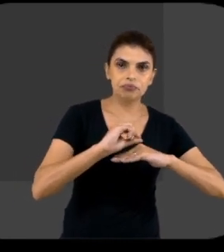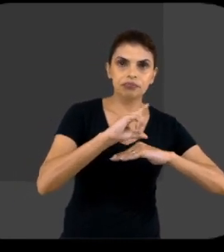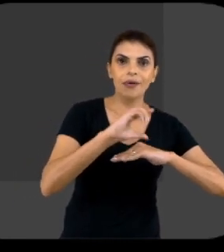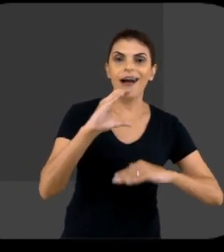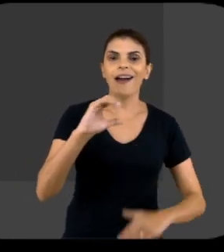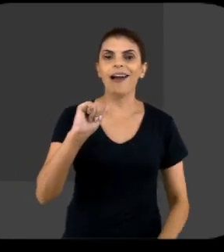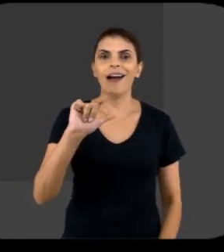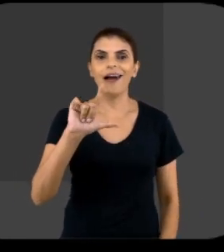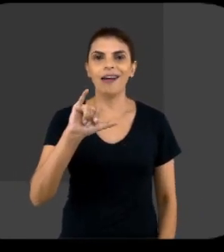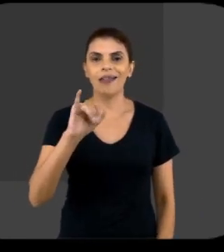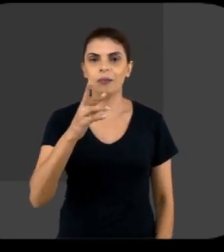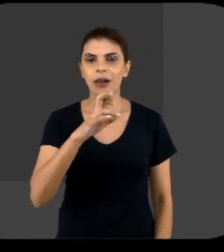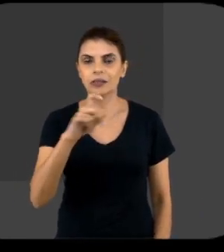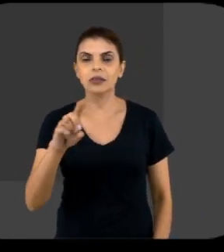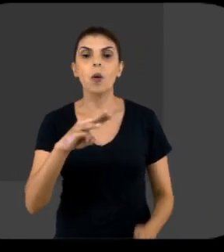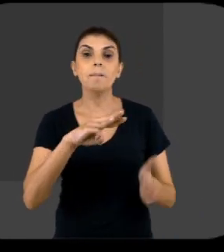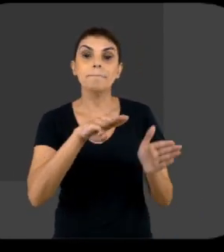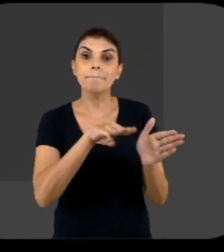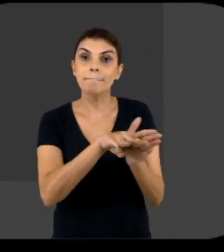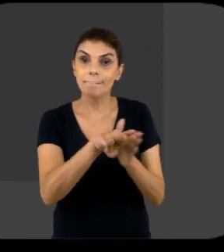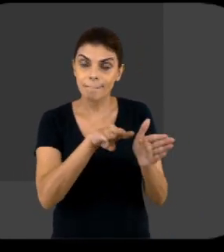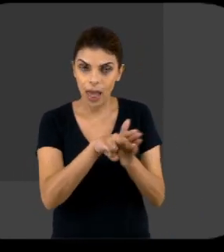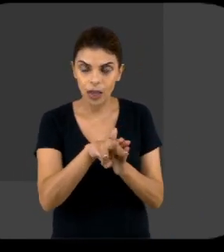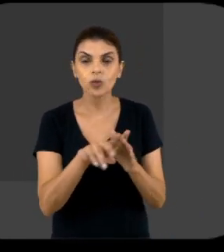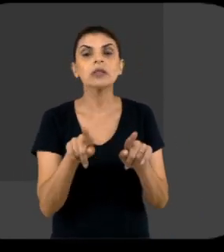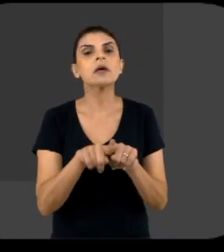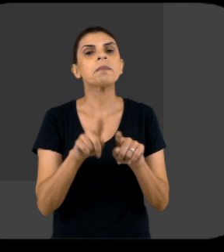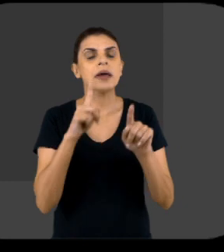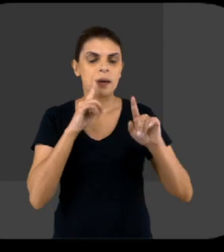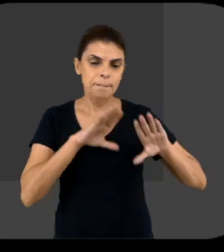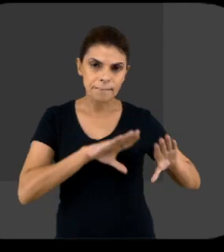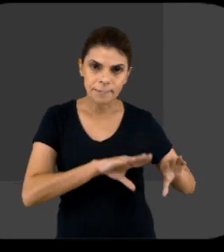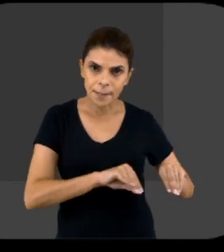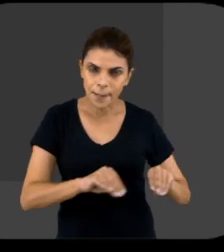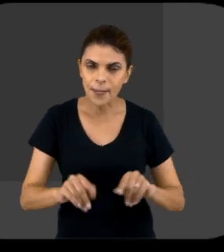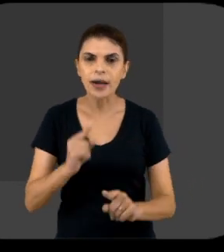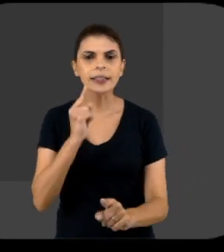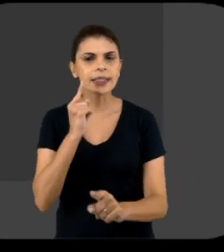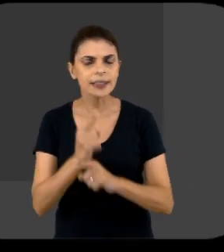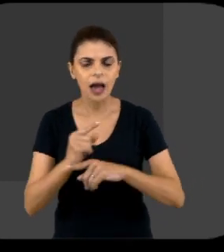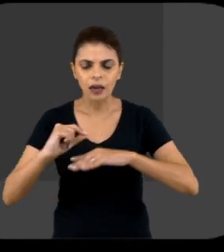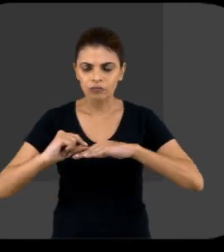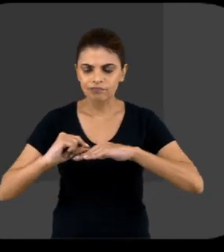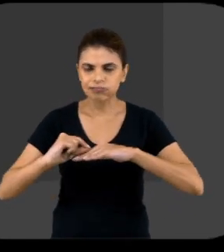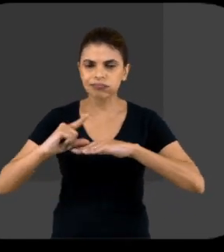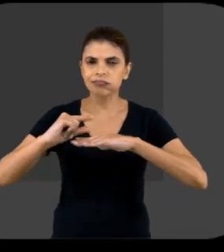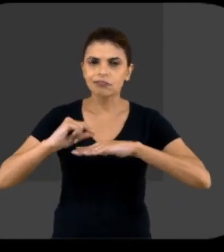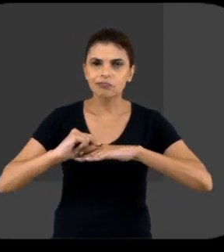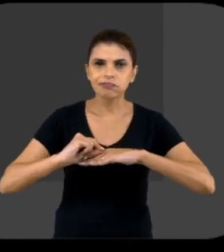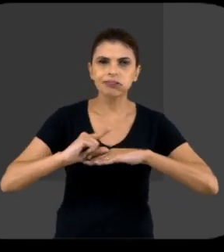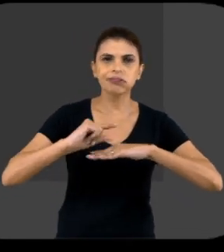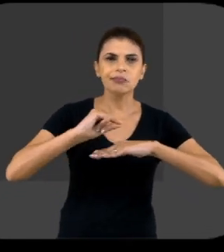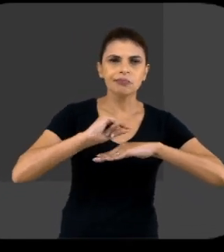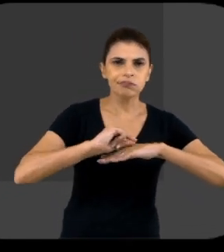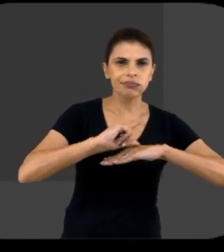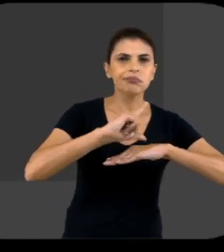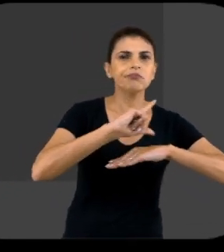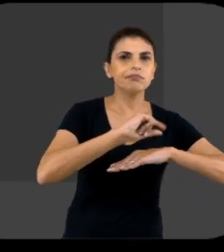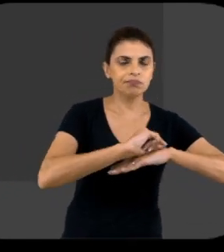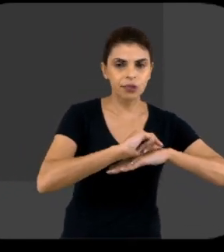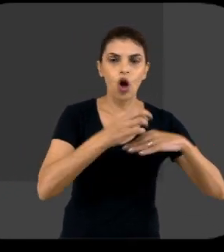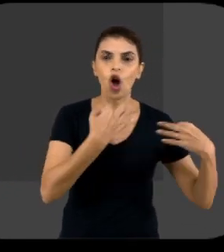validação dos métodos de ensaio. Você precisa manusear itens de calibração e de ensaios